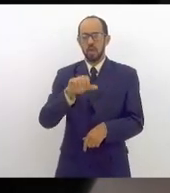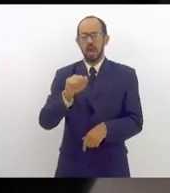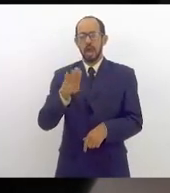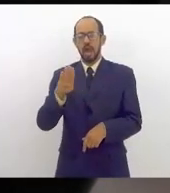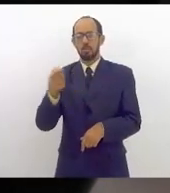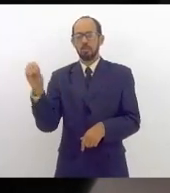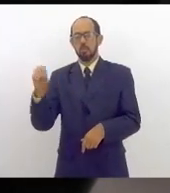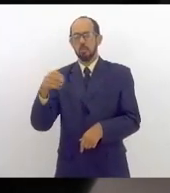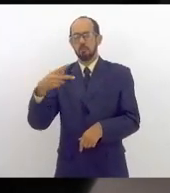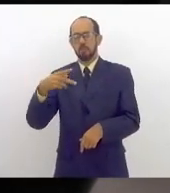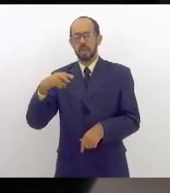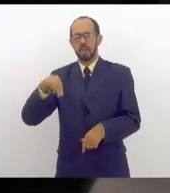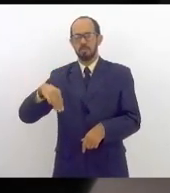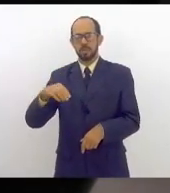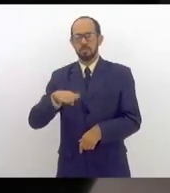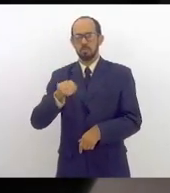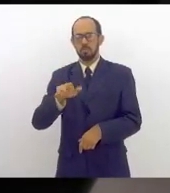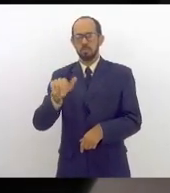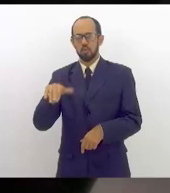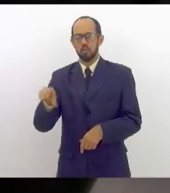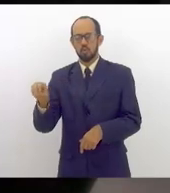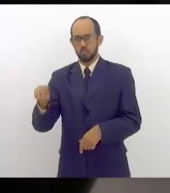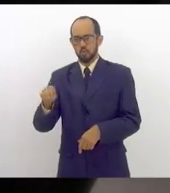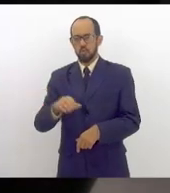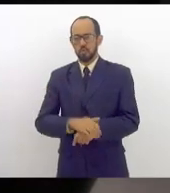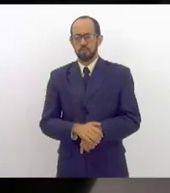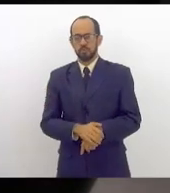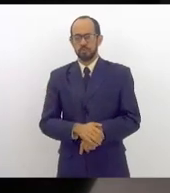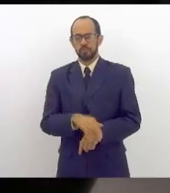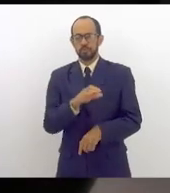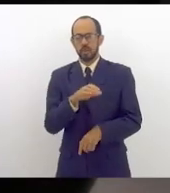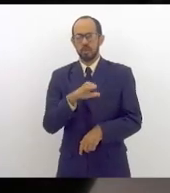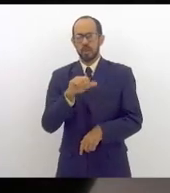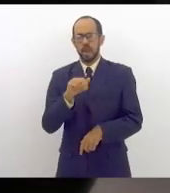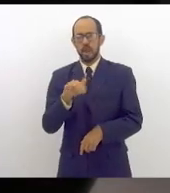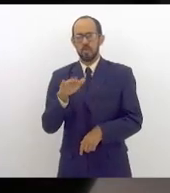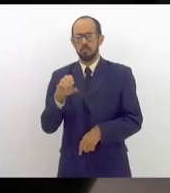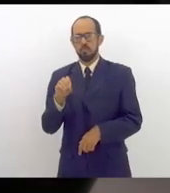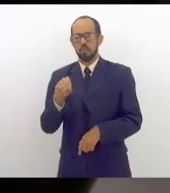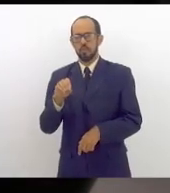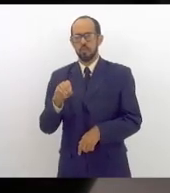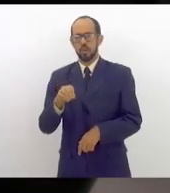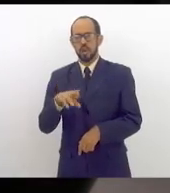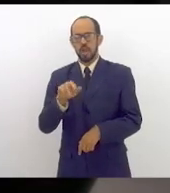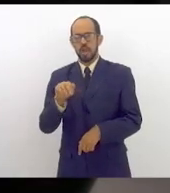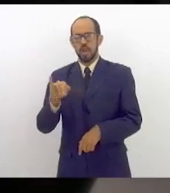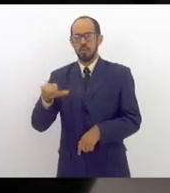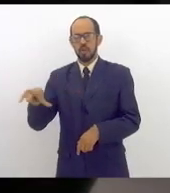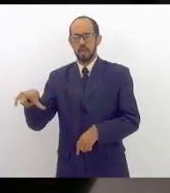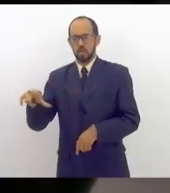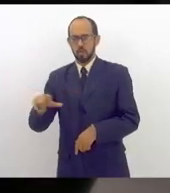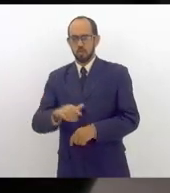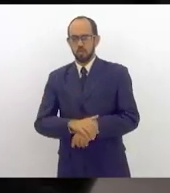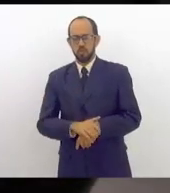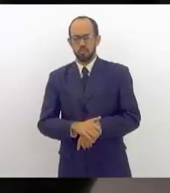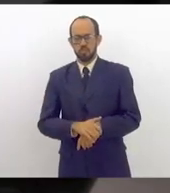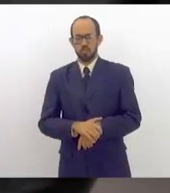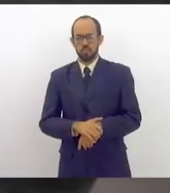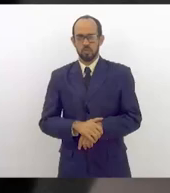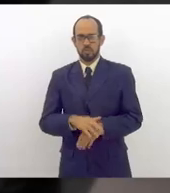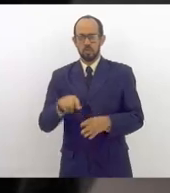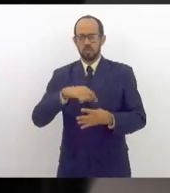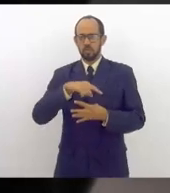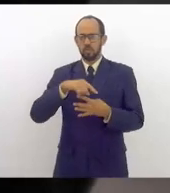PM Bruno Dionísio Dória do Nascimento e ao cabo PM Rafael Moreira da Mota. Eles são